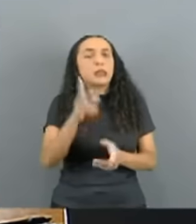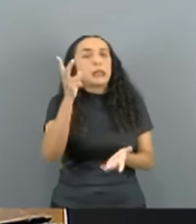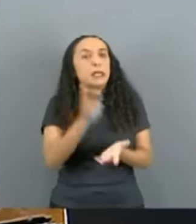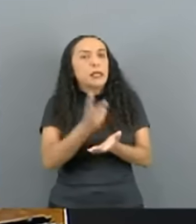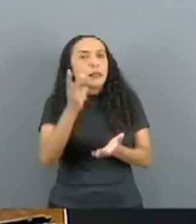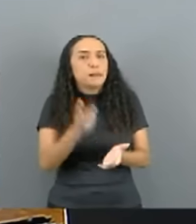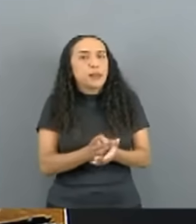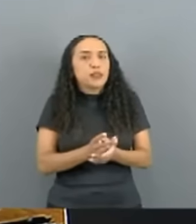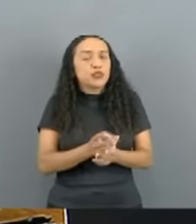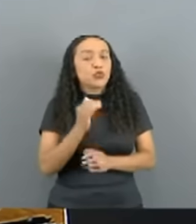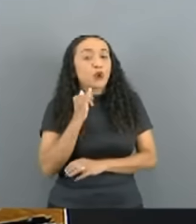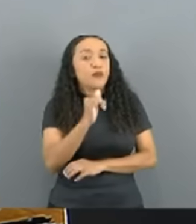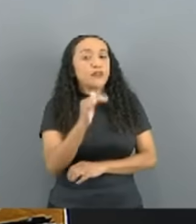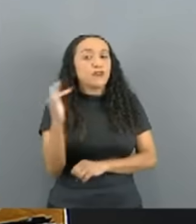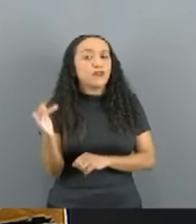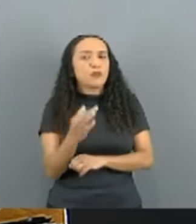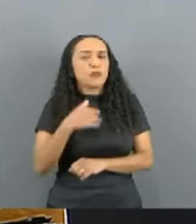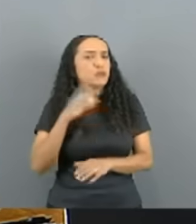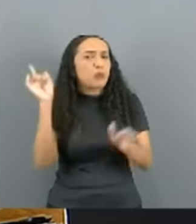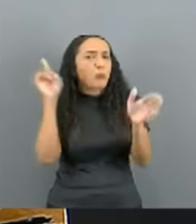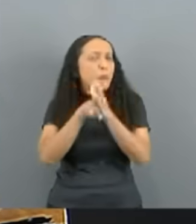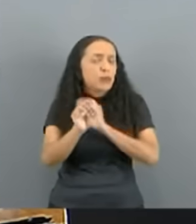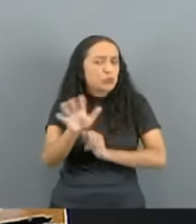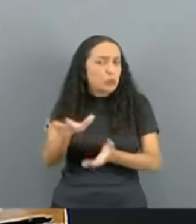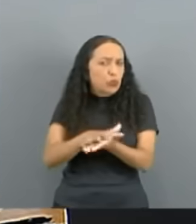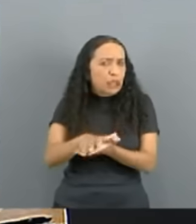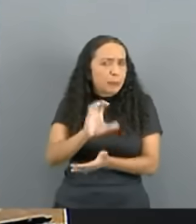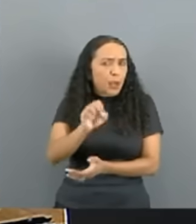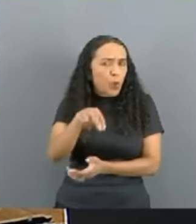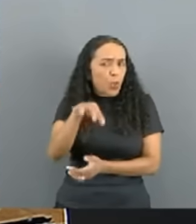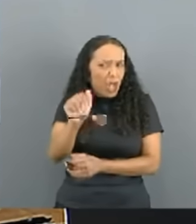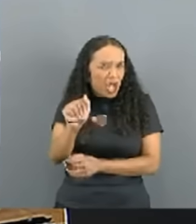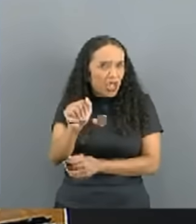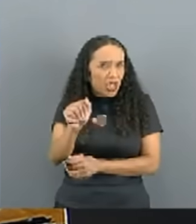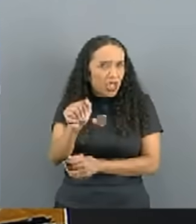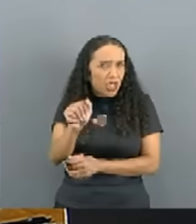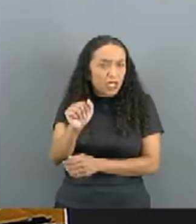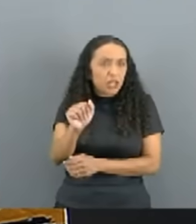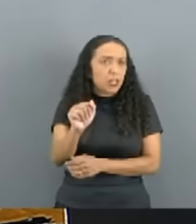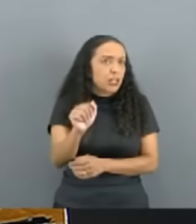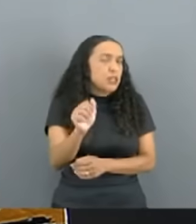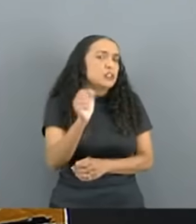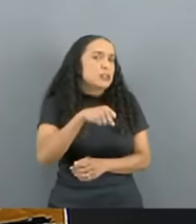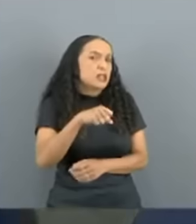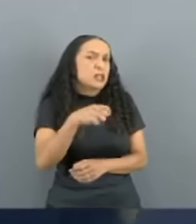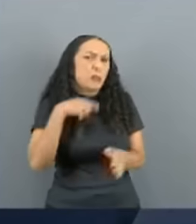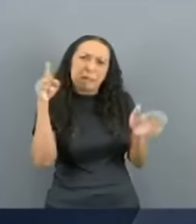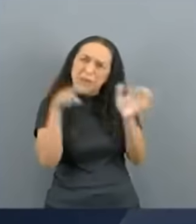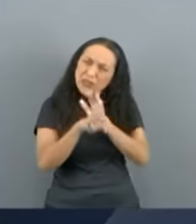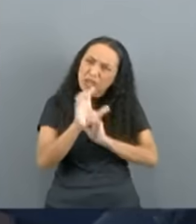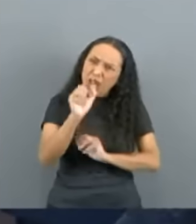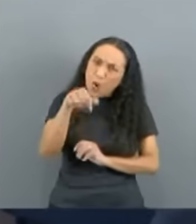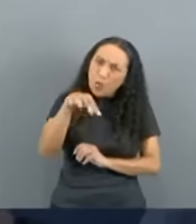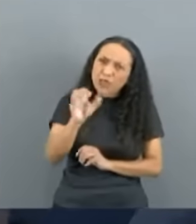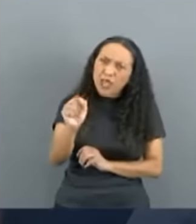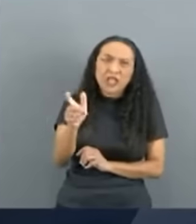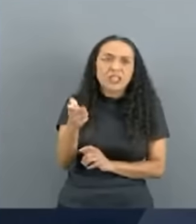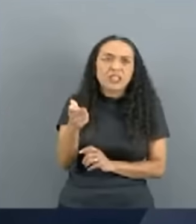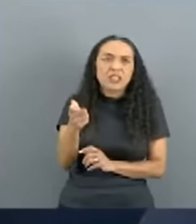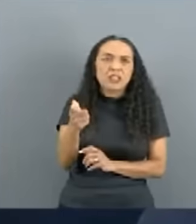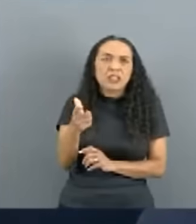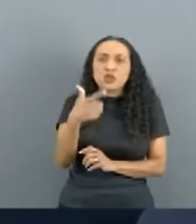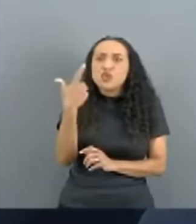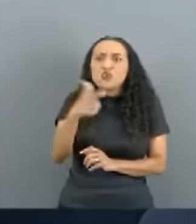alerta formal, o senhor não perguntou a ela? A CONTAG? Sim. Perguntar a CONTAG? Sim, perguntar. Não havia essa